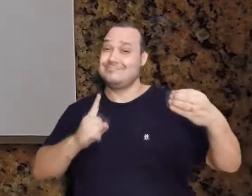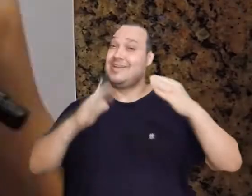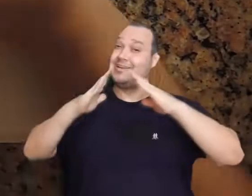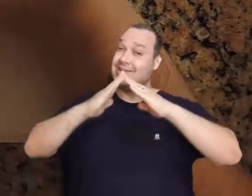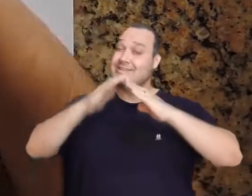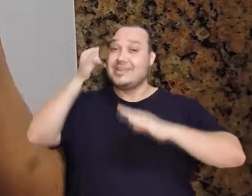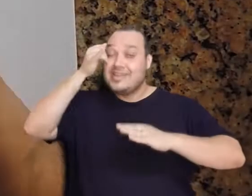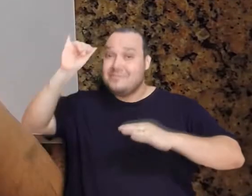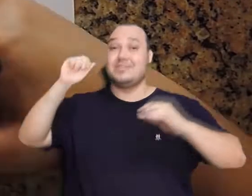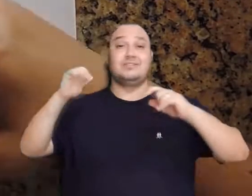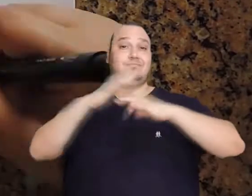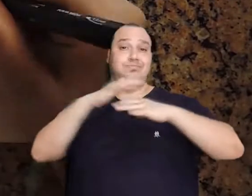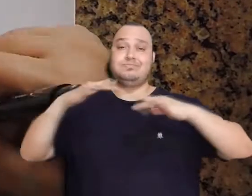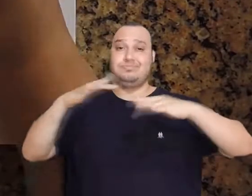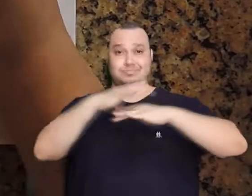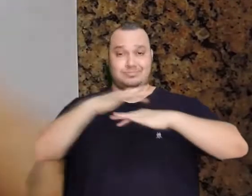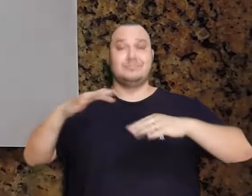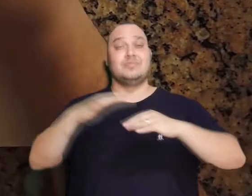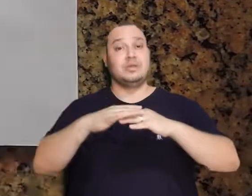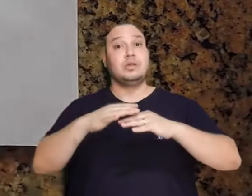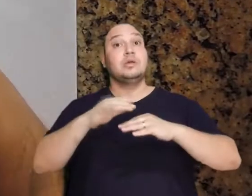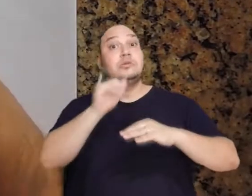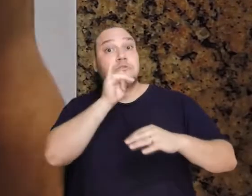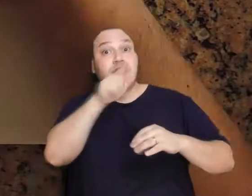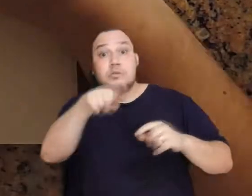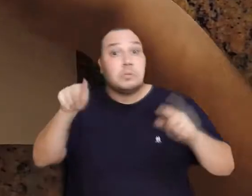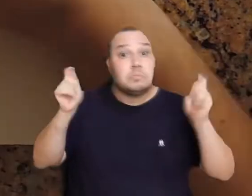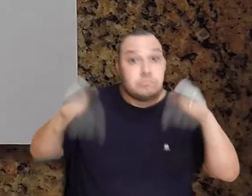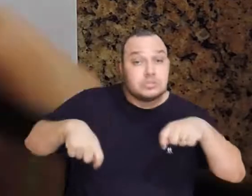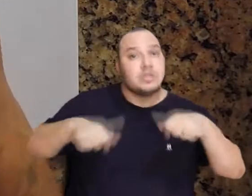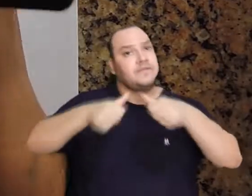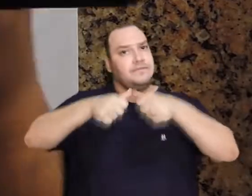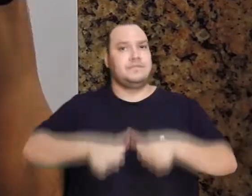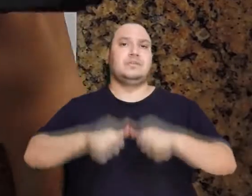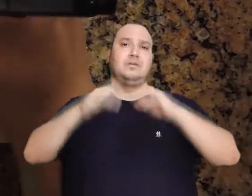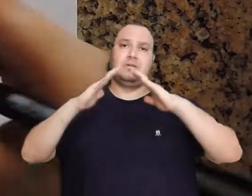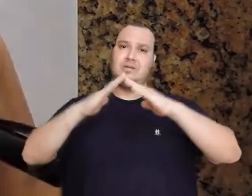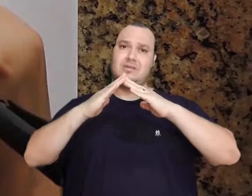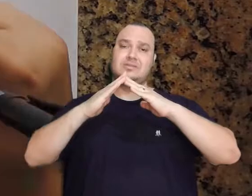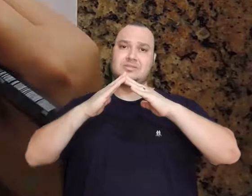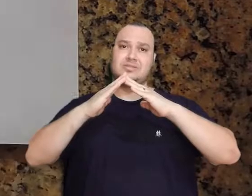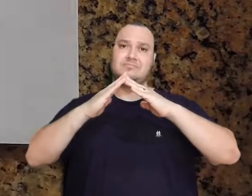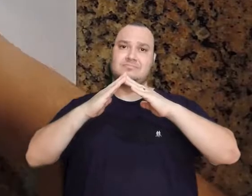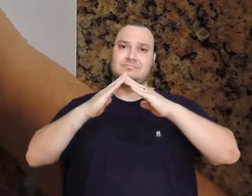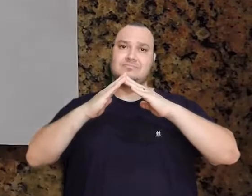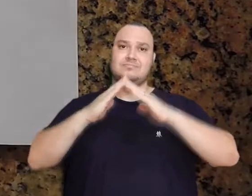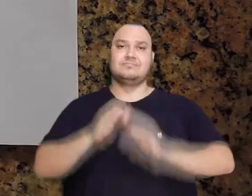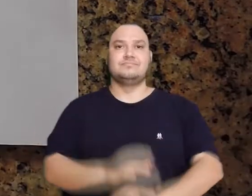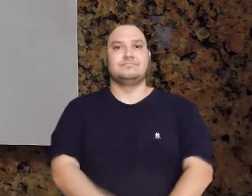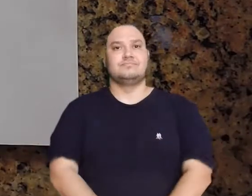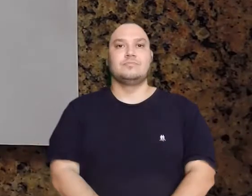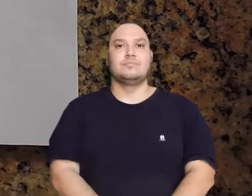isolamento social ao evitar aglomerações e, se possível, fique em casa.